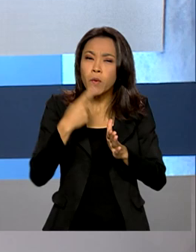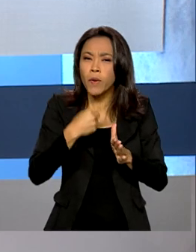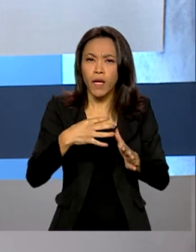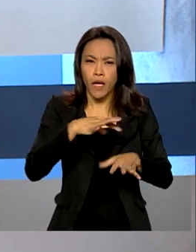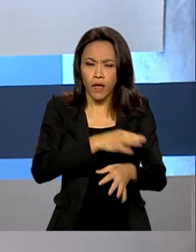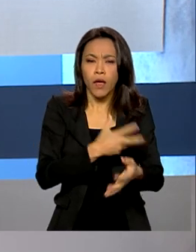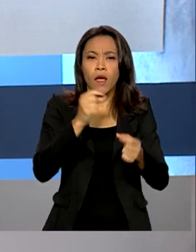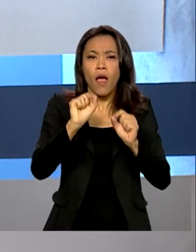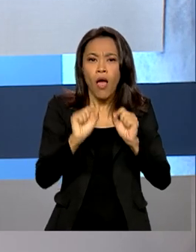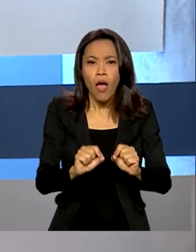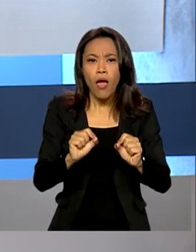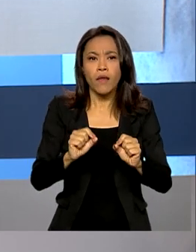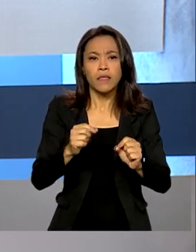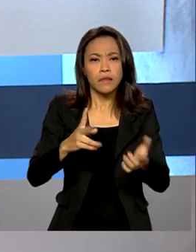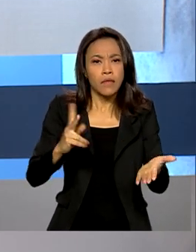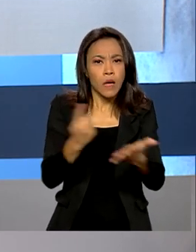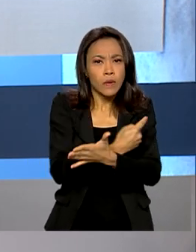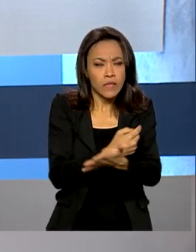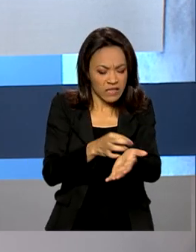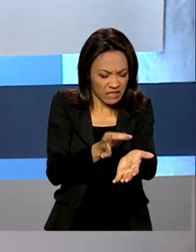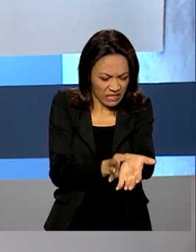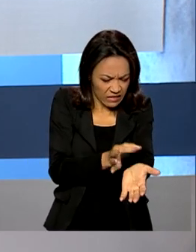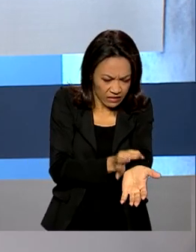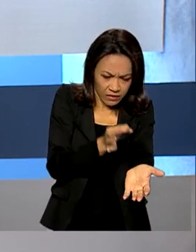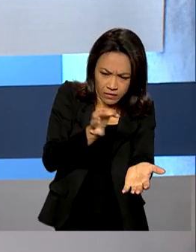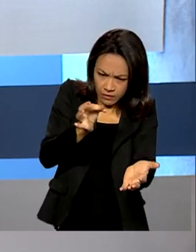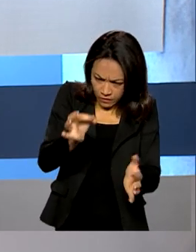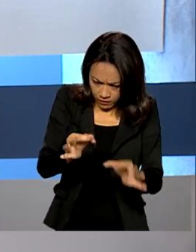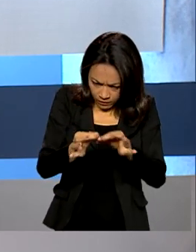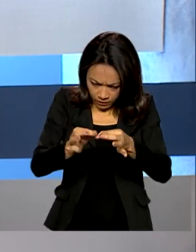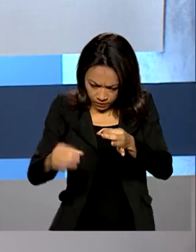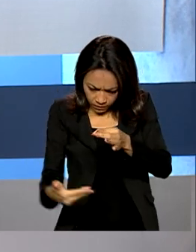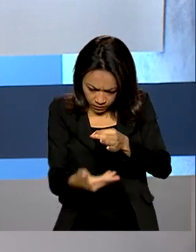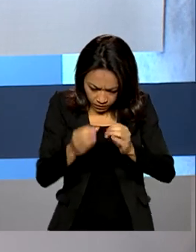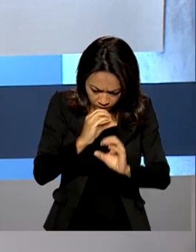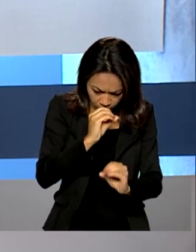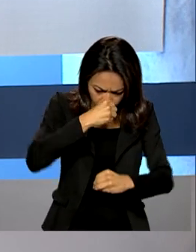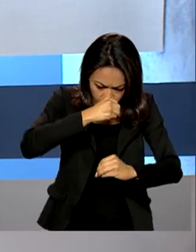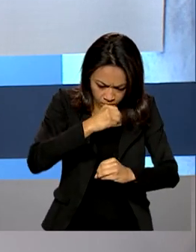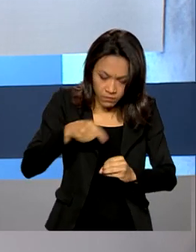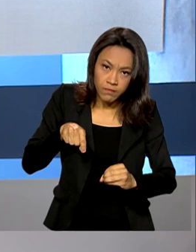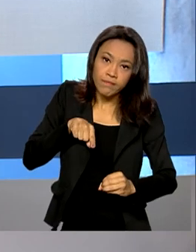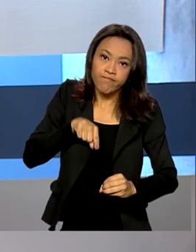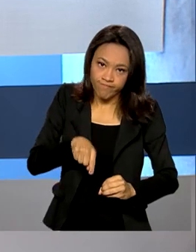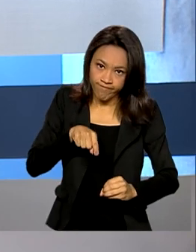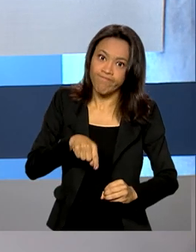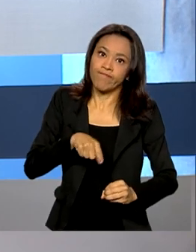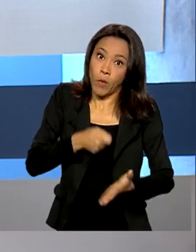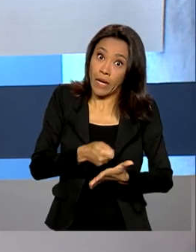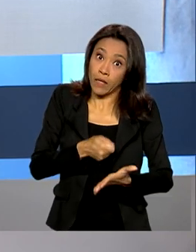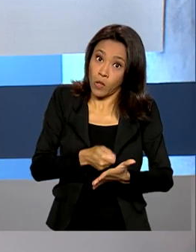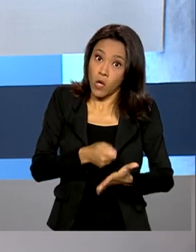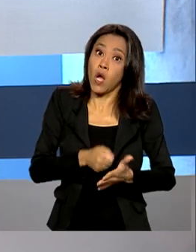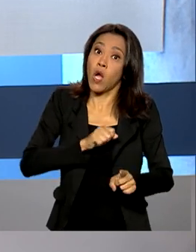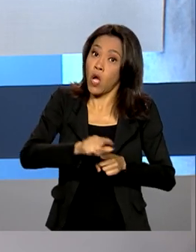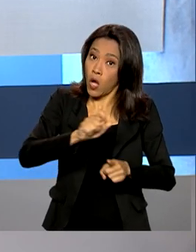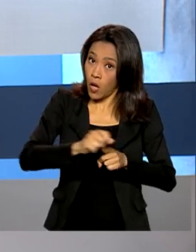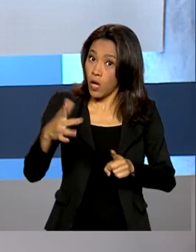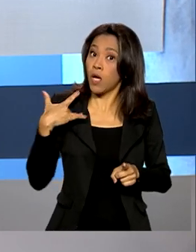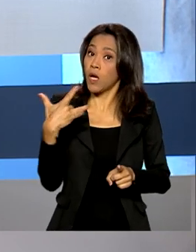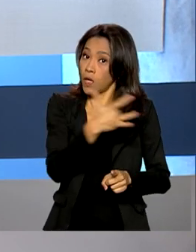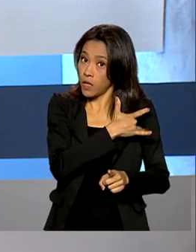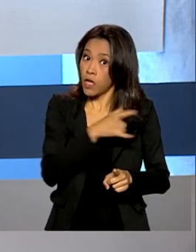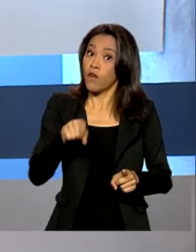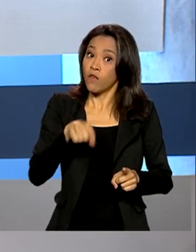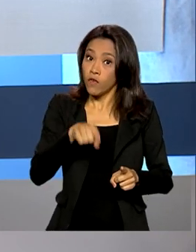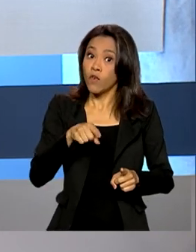de amostras coletadas de lesões que se manifestam na pele a inclusão do exame na lista de coberturas obrigatórias foi feita de forma